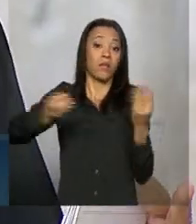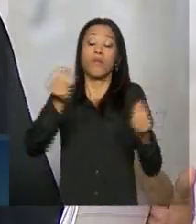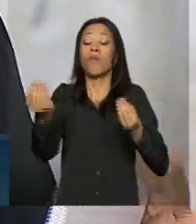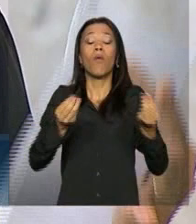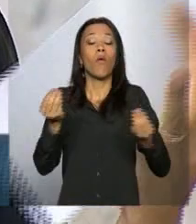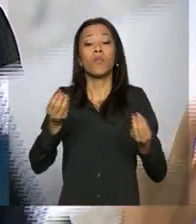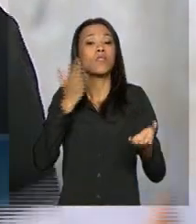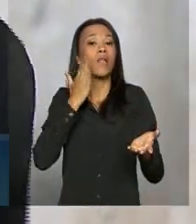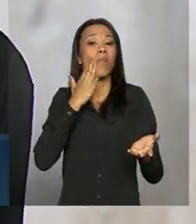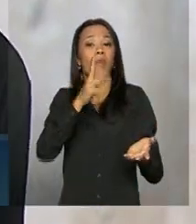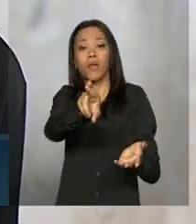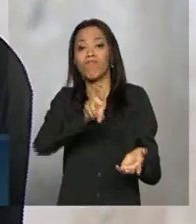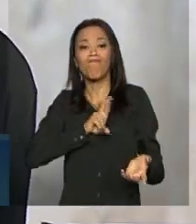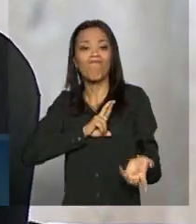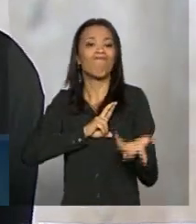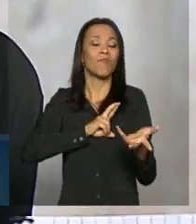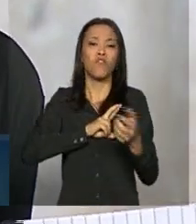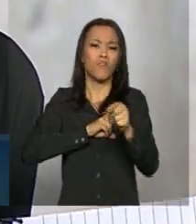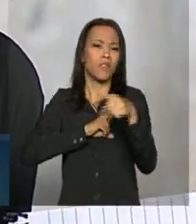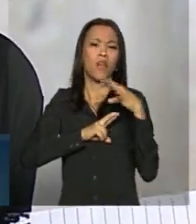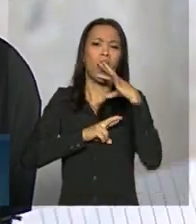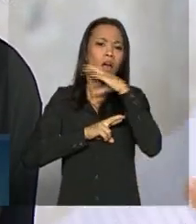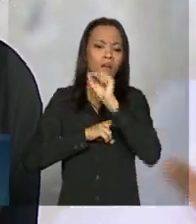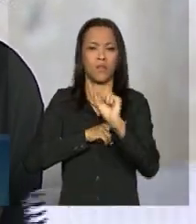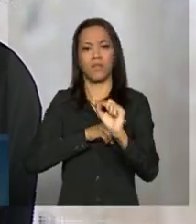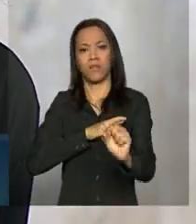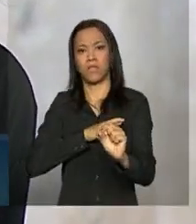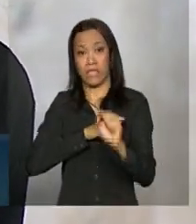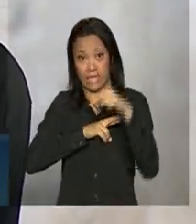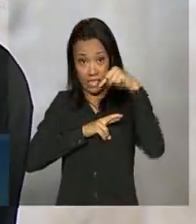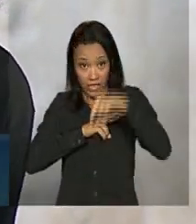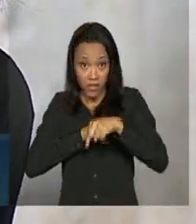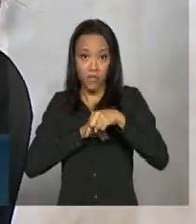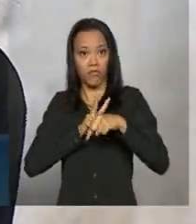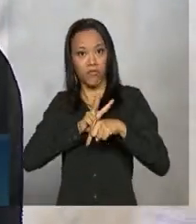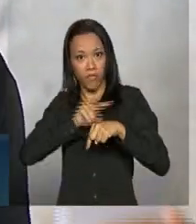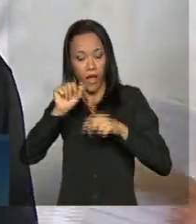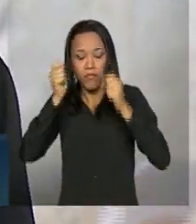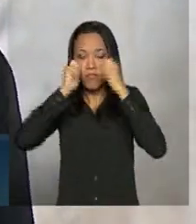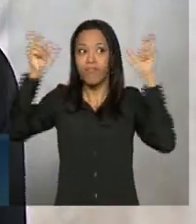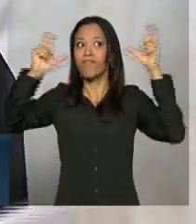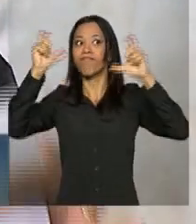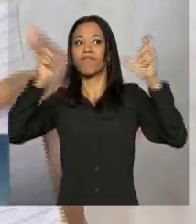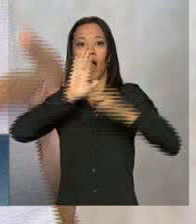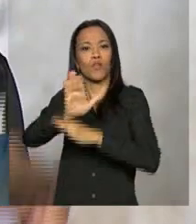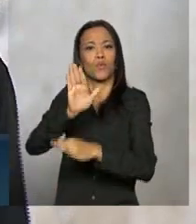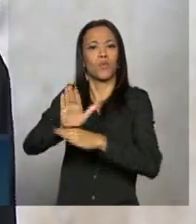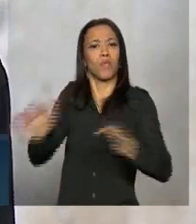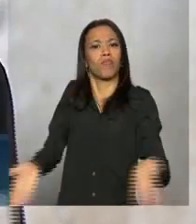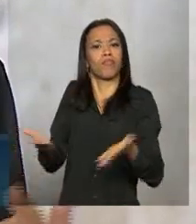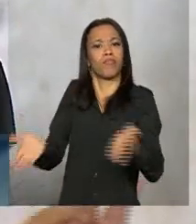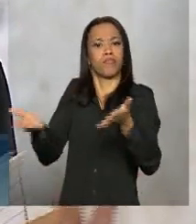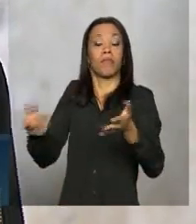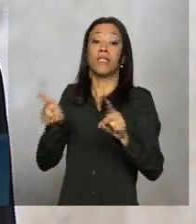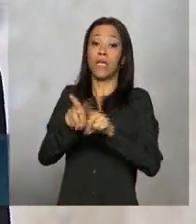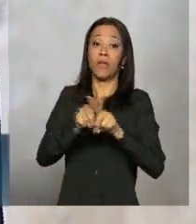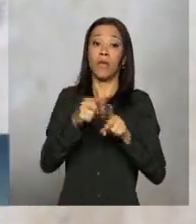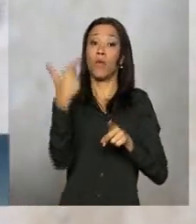senhor qual é o apetite que o senhor acha que isso vai despertar. E nesse desenho, os franceses